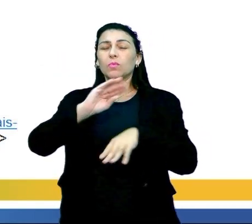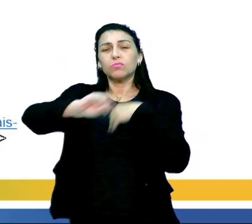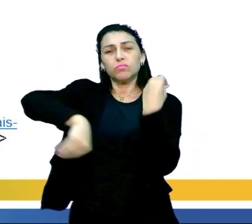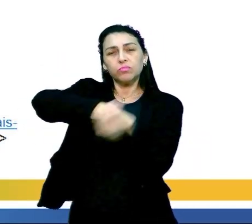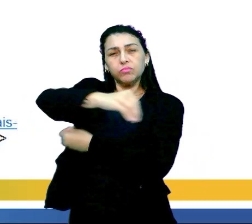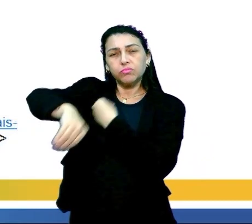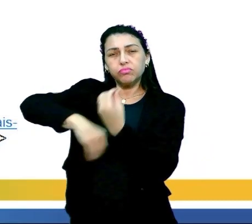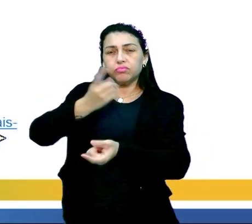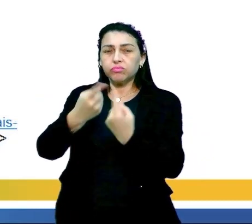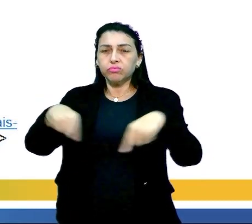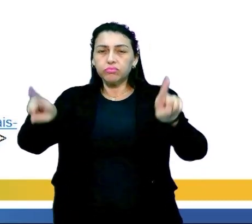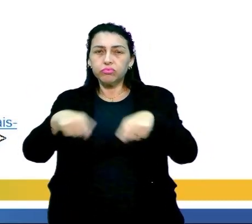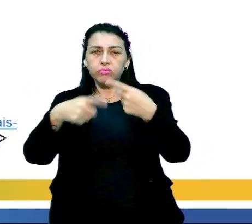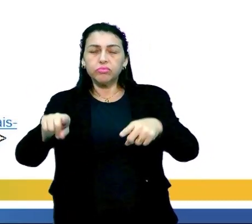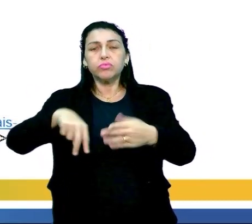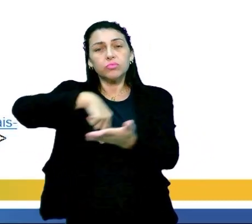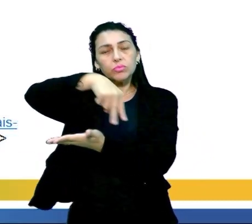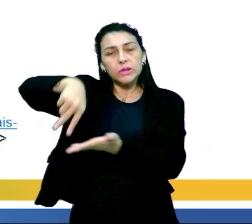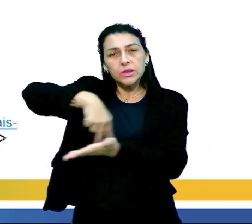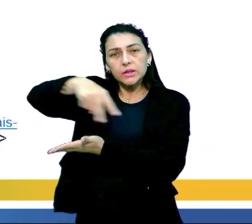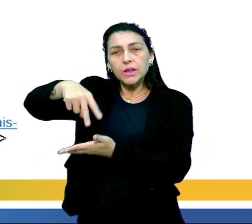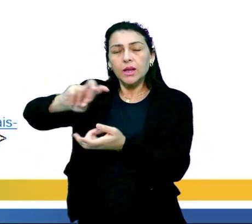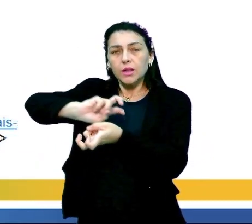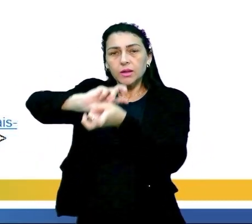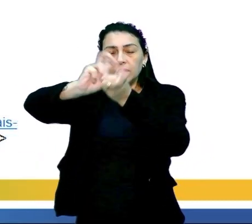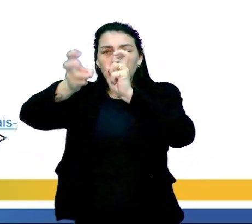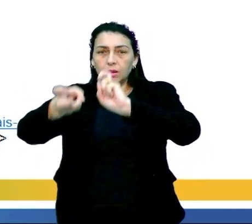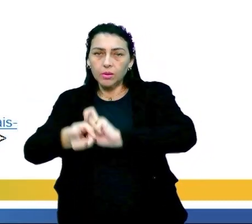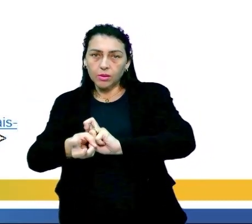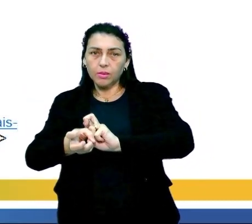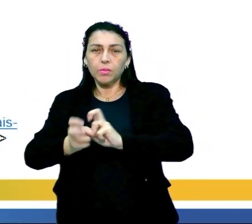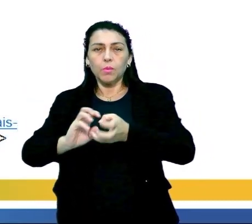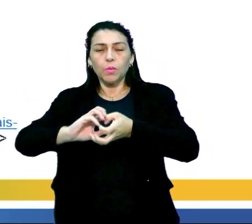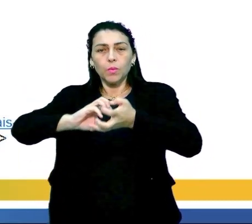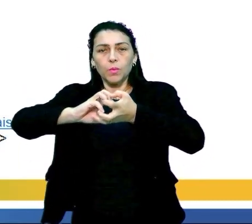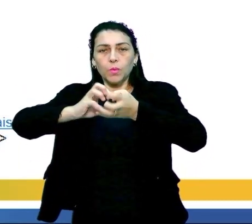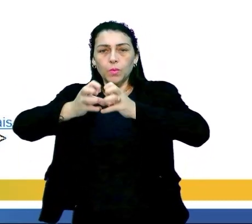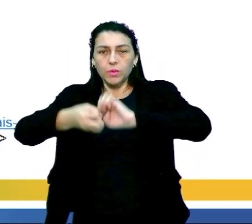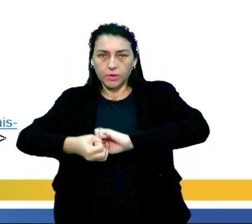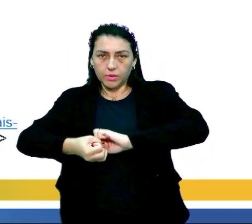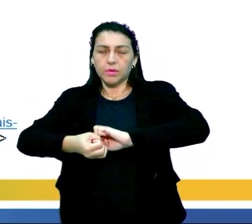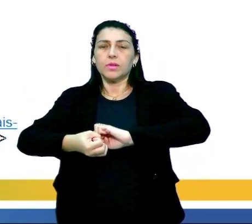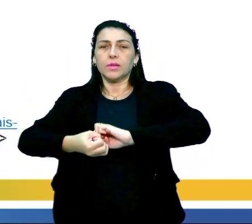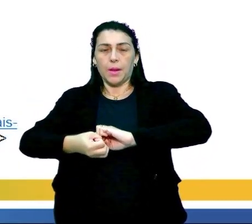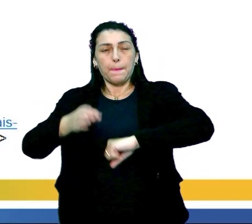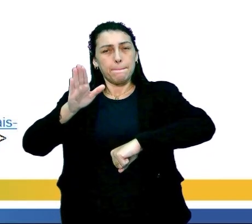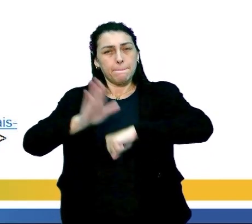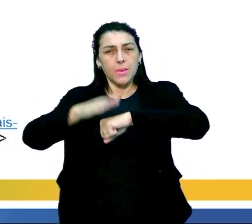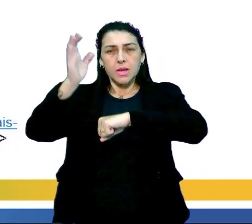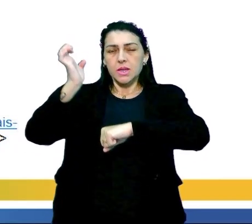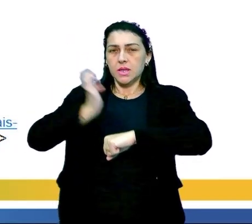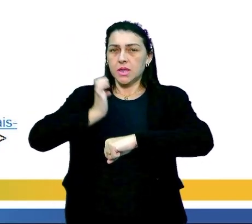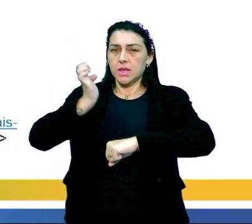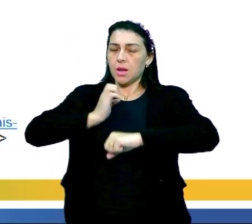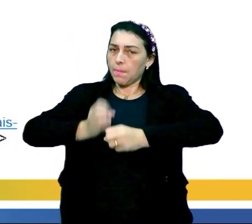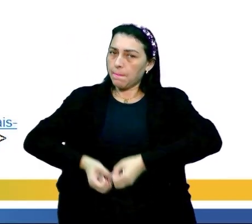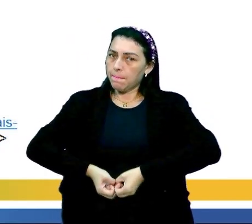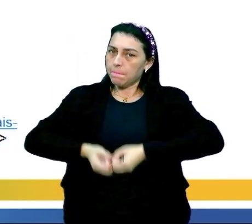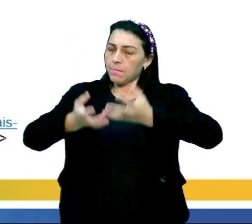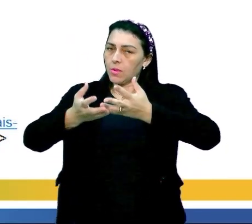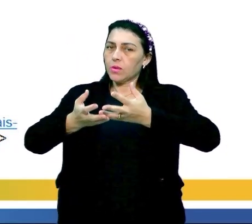gêneros musicais, danças, capoeira e artesanato. É uma das mais ricas expressões